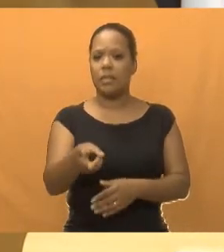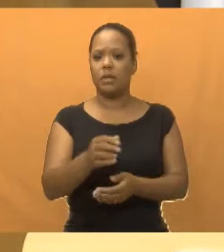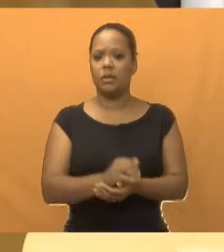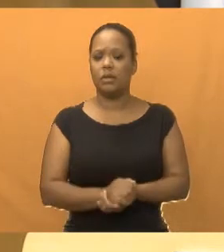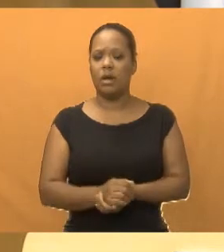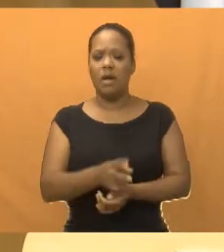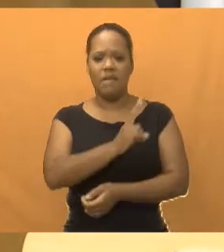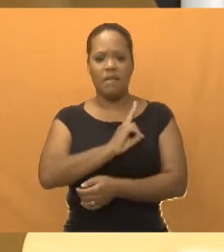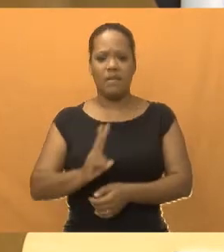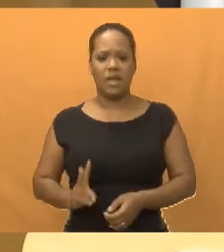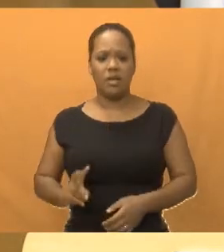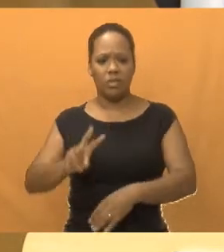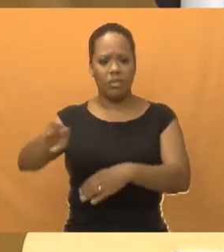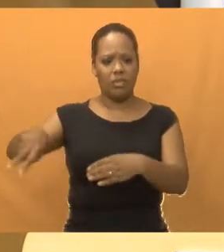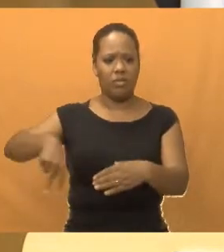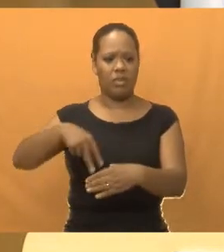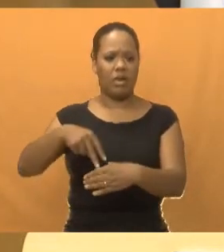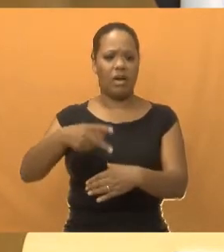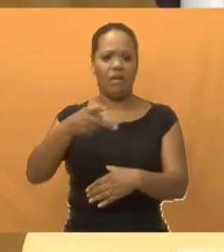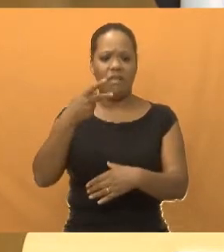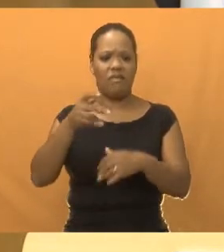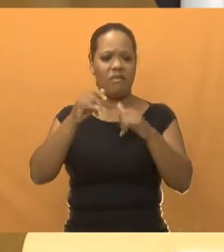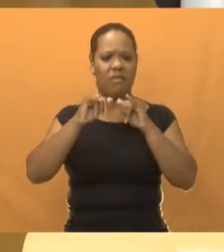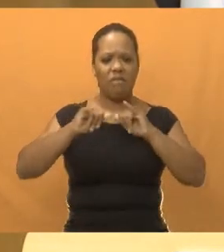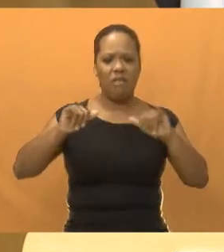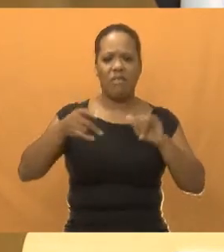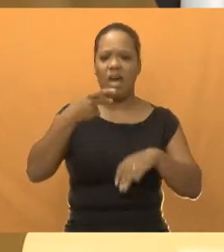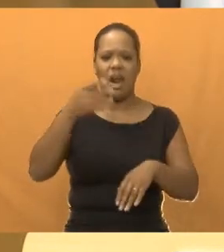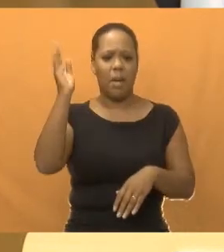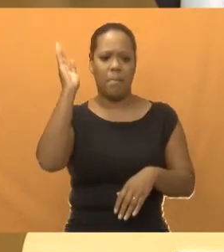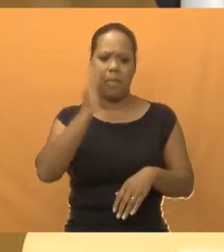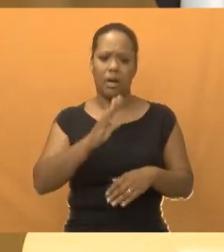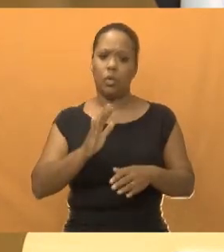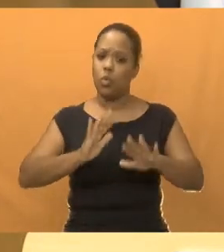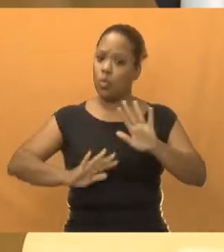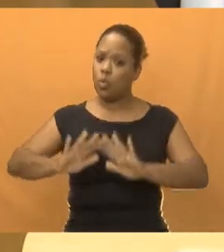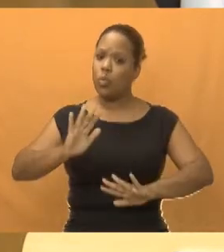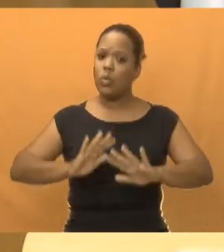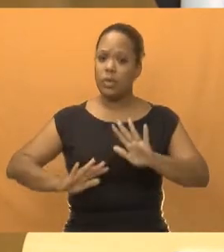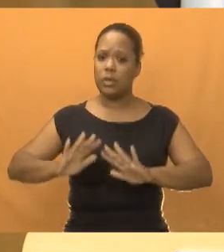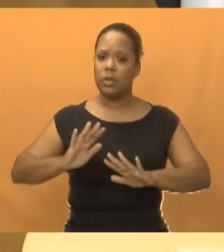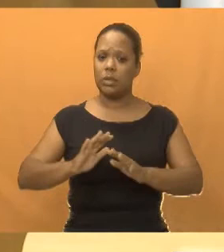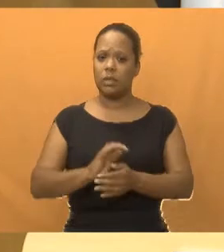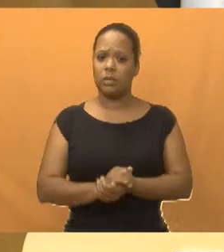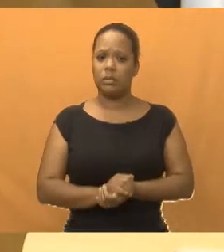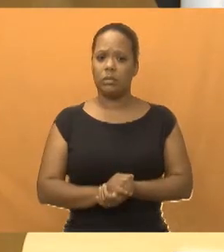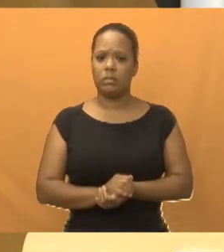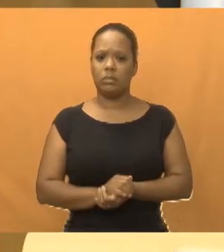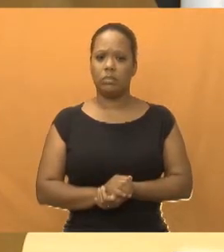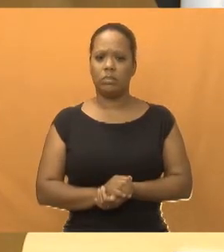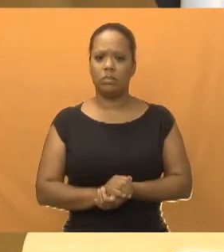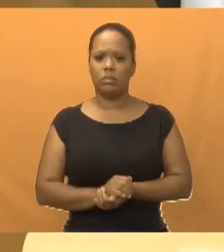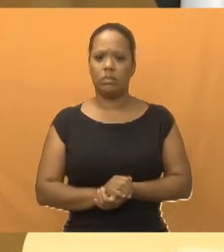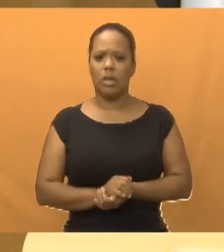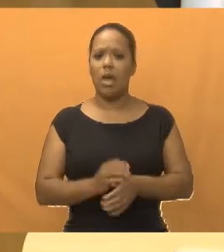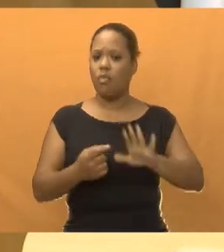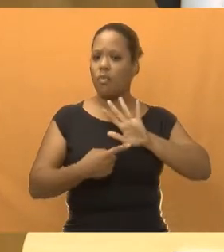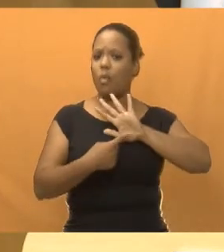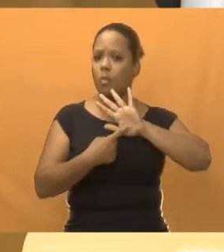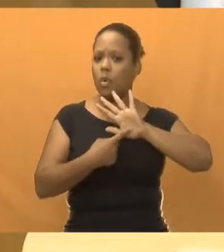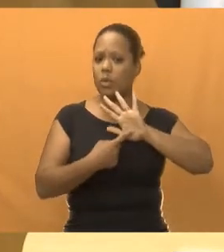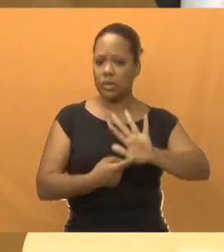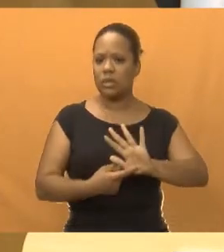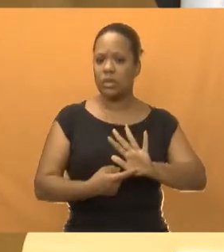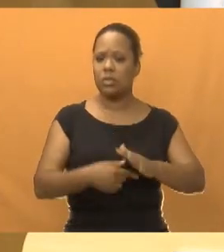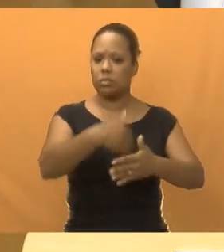vereadores que sobem aqui e só sabe difamar, não fez nada, tome cuidado, porque se eu for falar, eu vou rebater. E vou mostrar a obra, tenho uma licinha